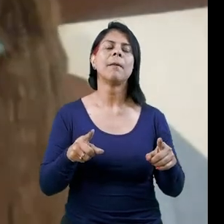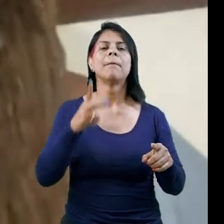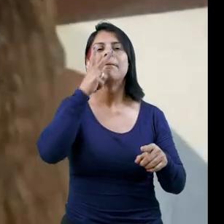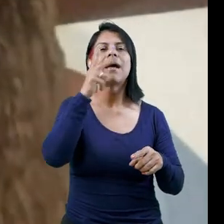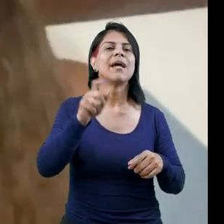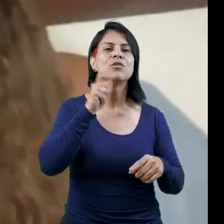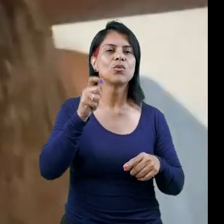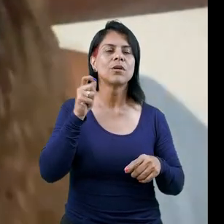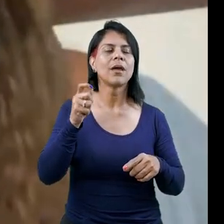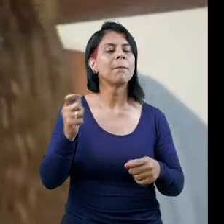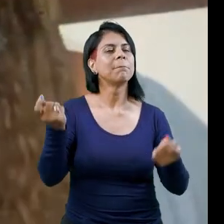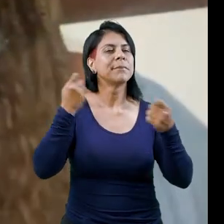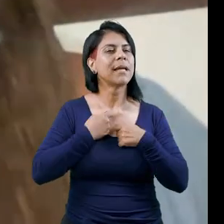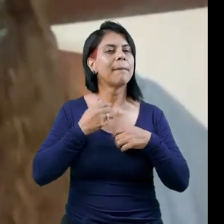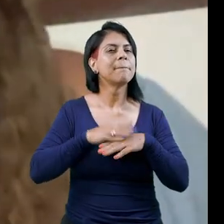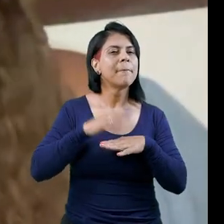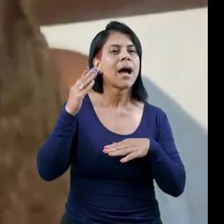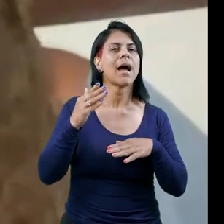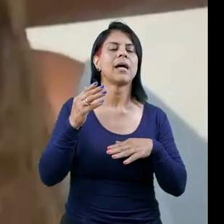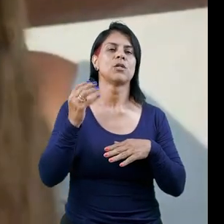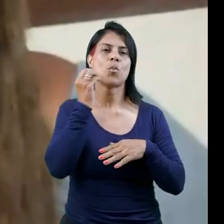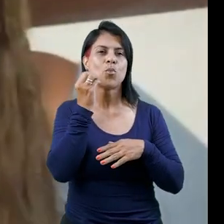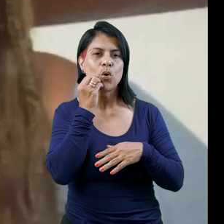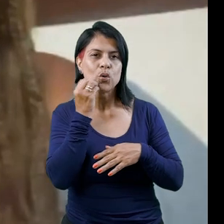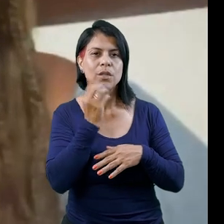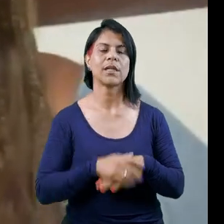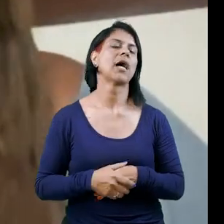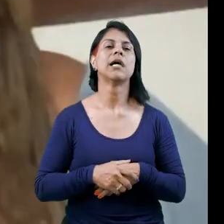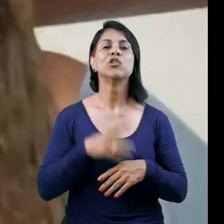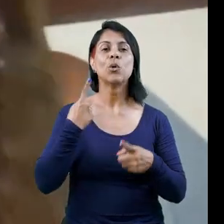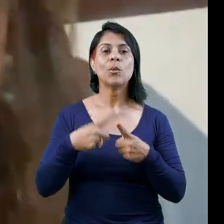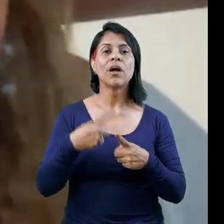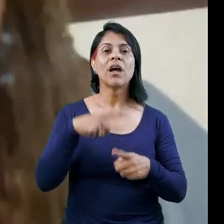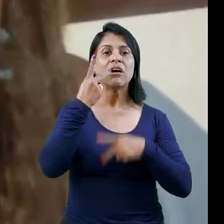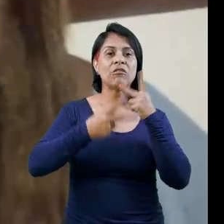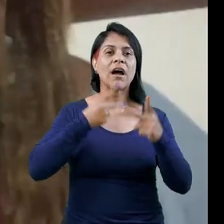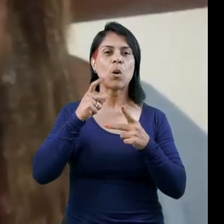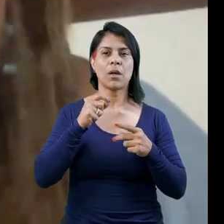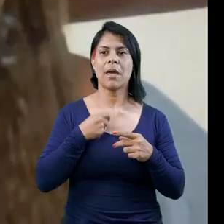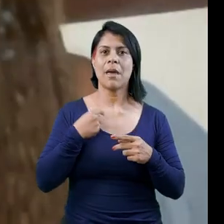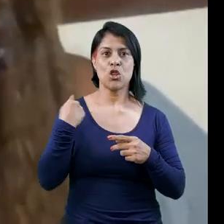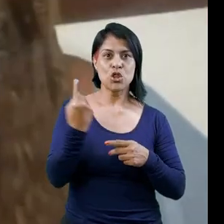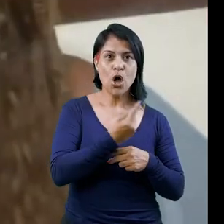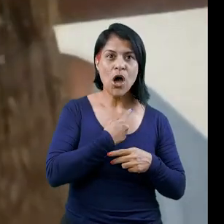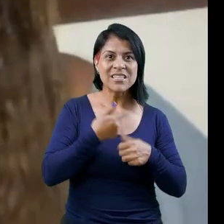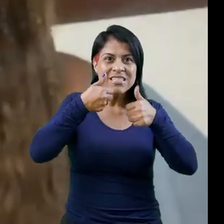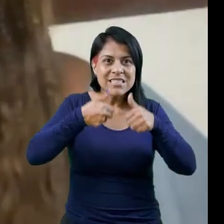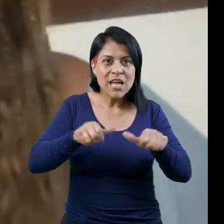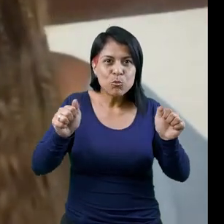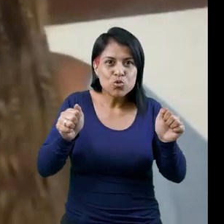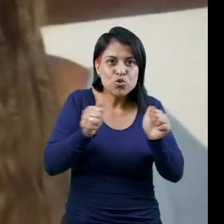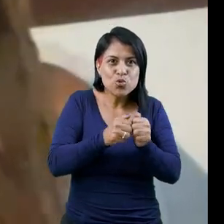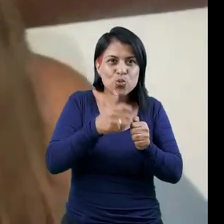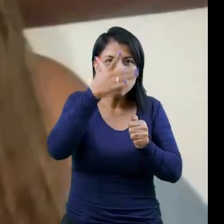assim. Não, não nos procurarão entre as mortas. Não é